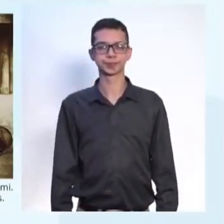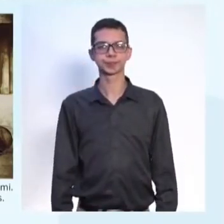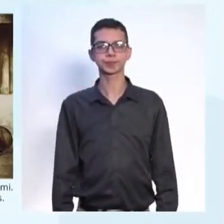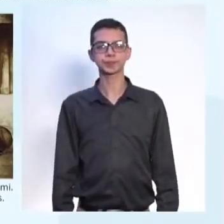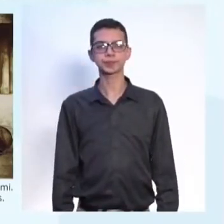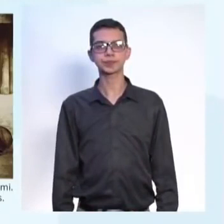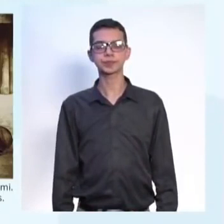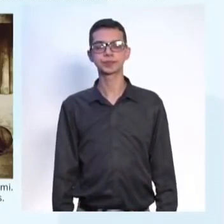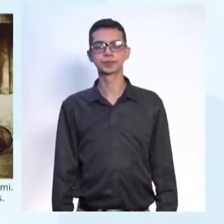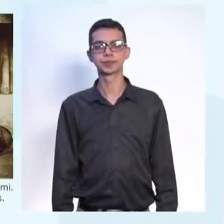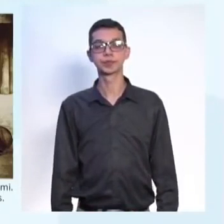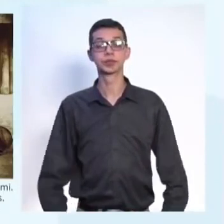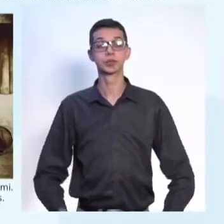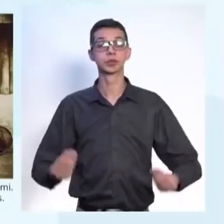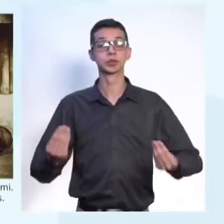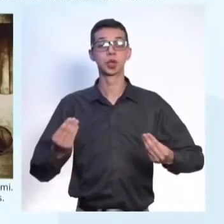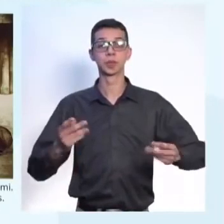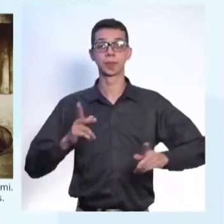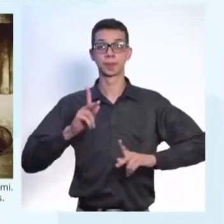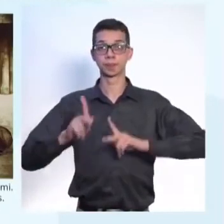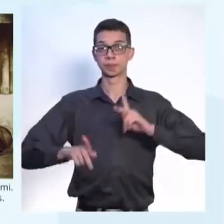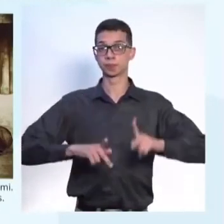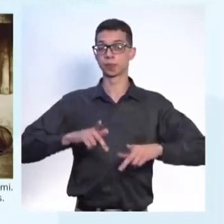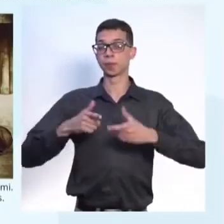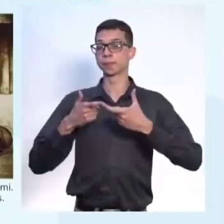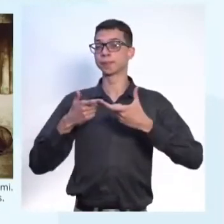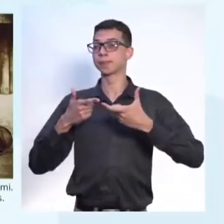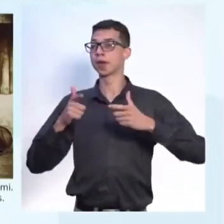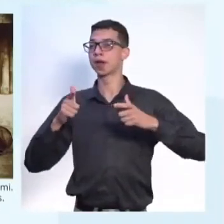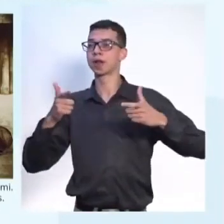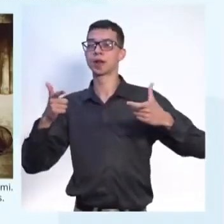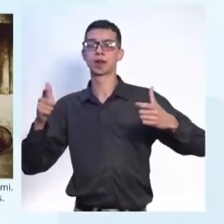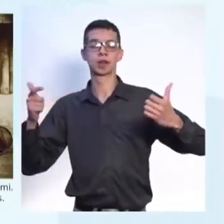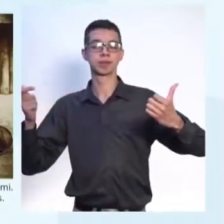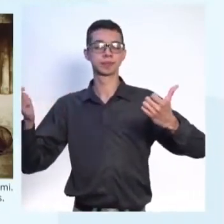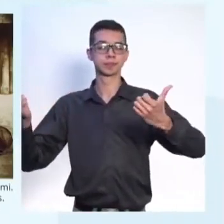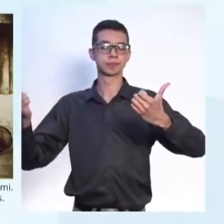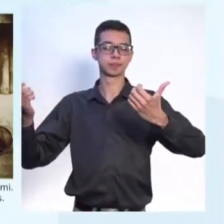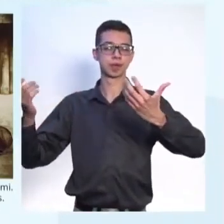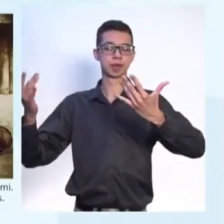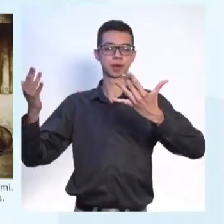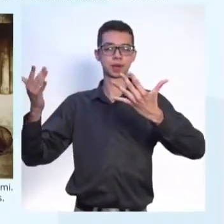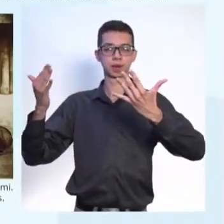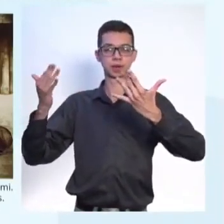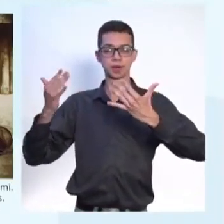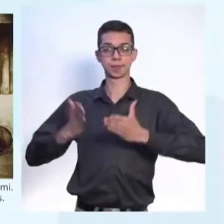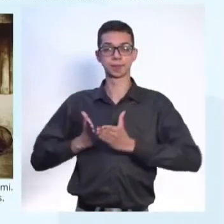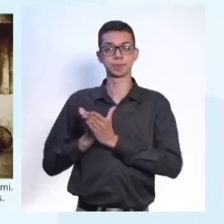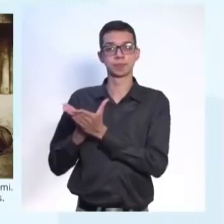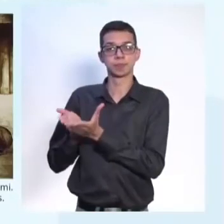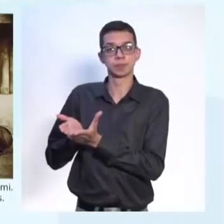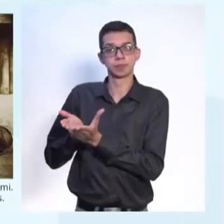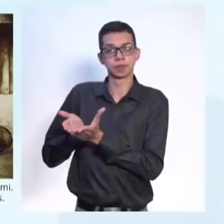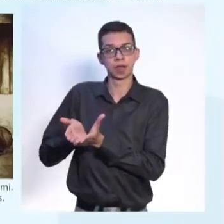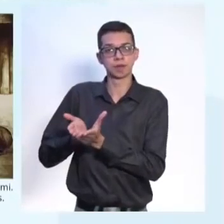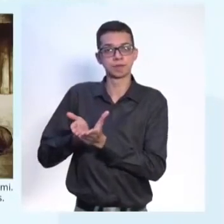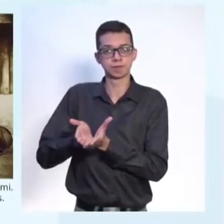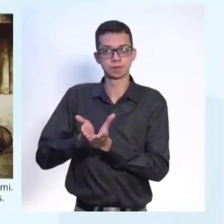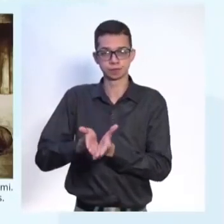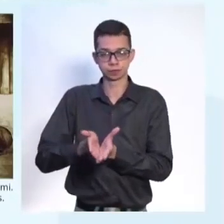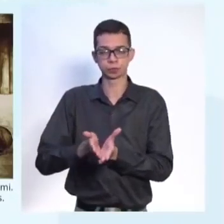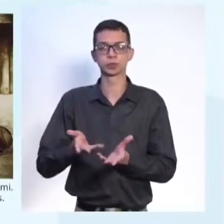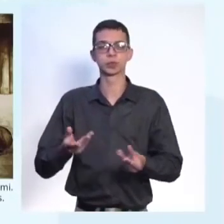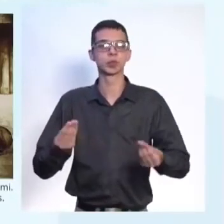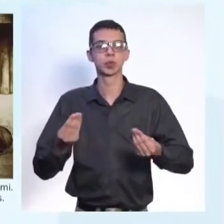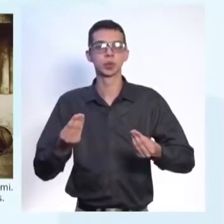essa massa de pessoas que está chegando nos navios que estão aportando nos portos brasileiros, é necessário